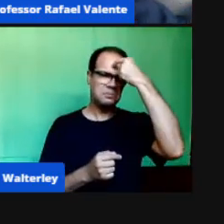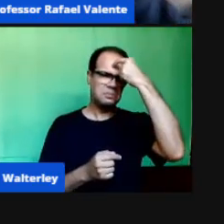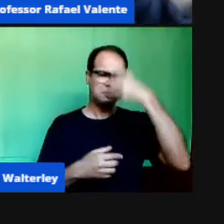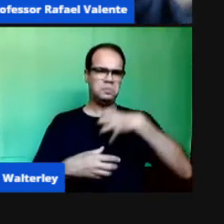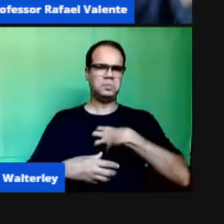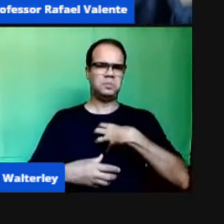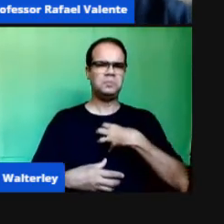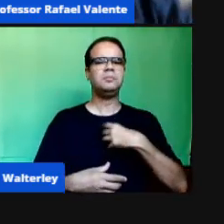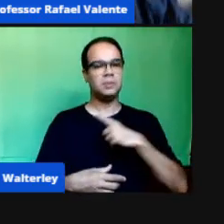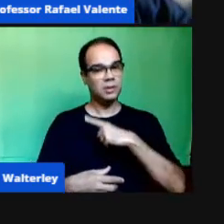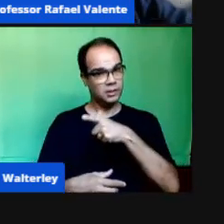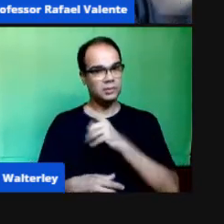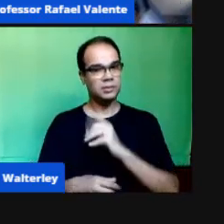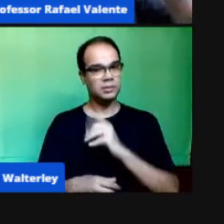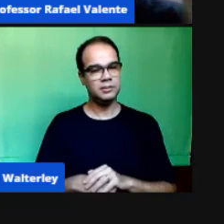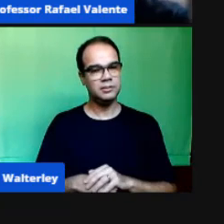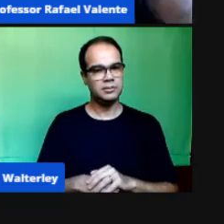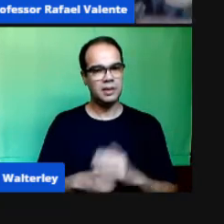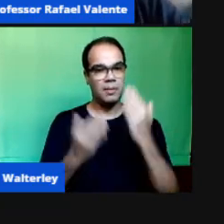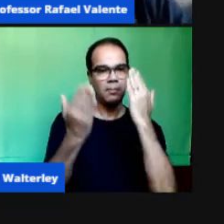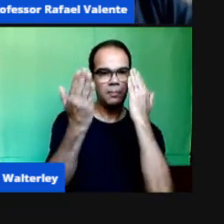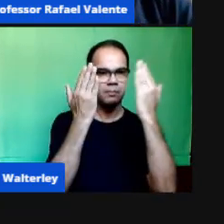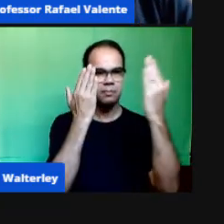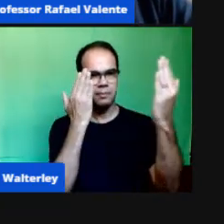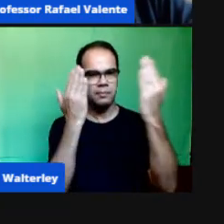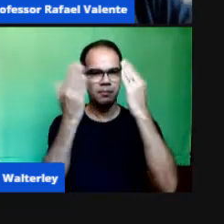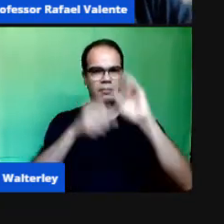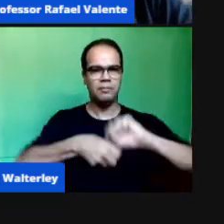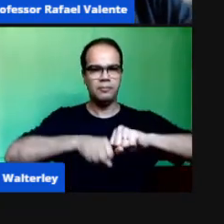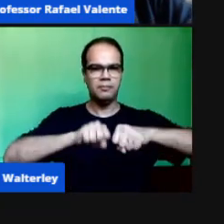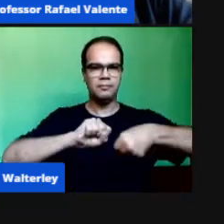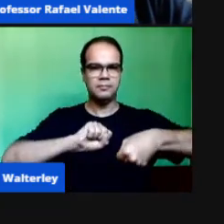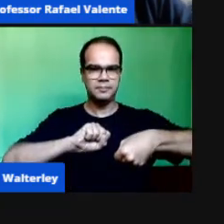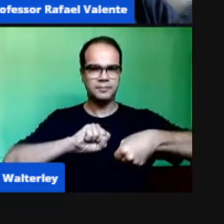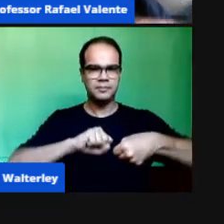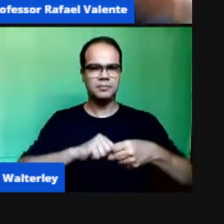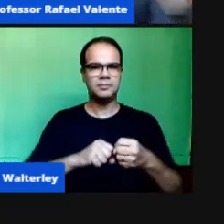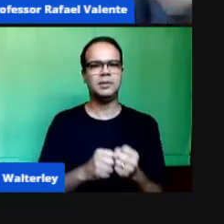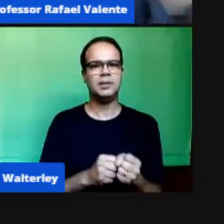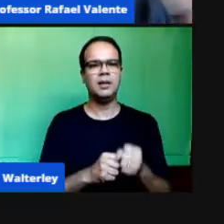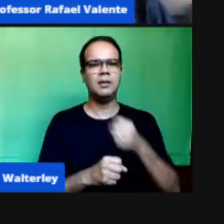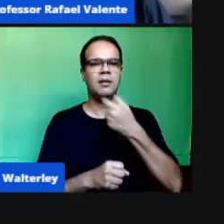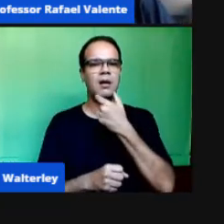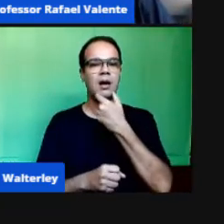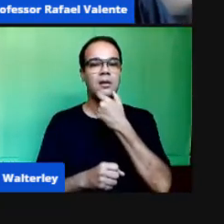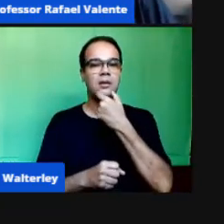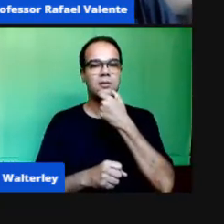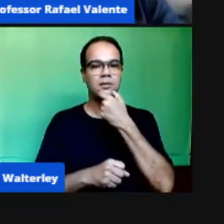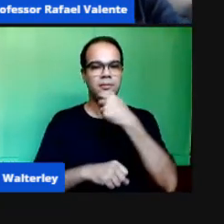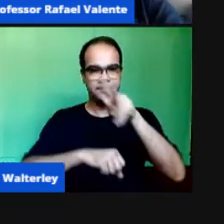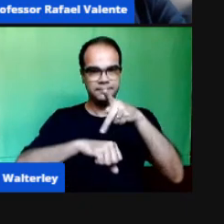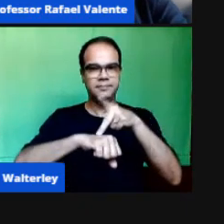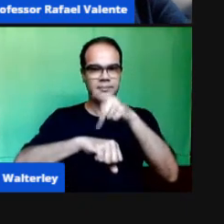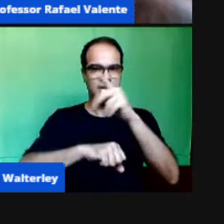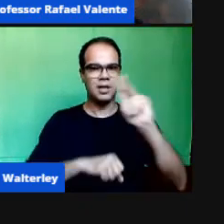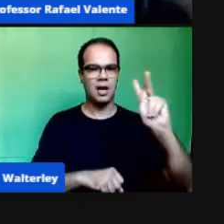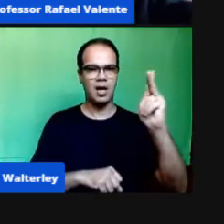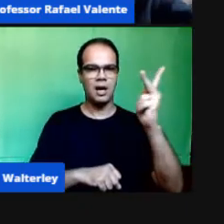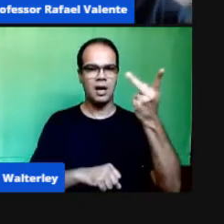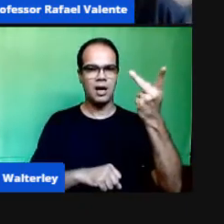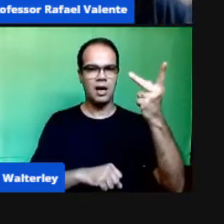um psicólogo formado em nada mais, nada menos do que Harvard, né? Então, começou com ele os estudos.